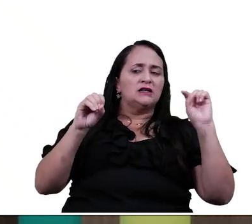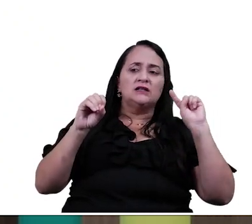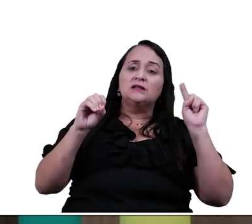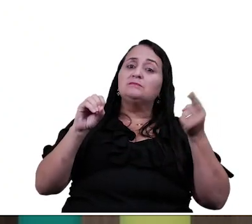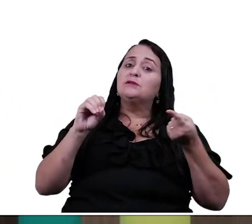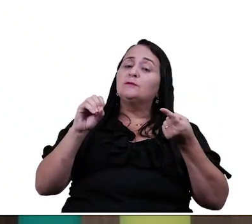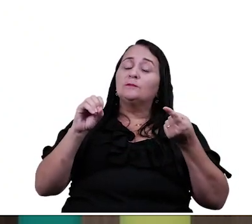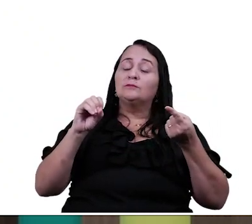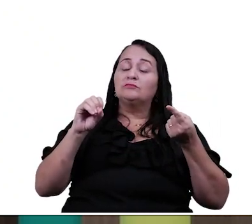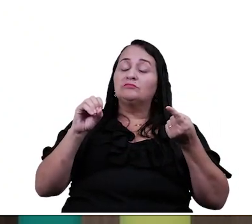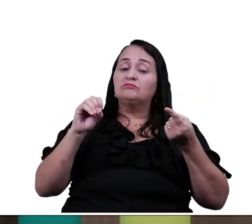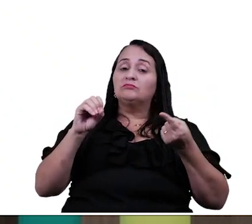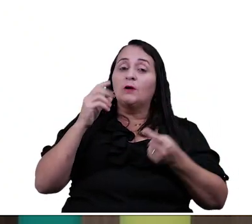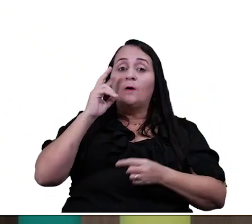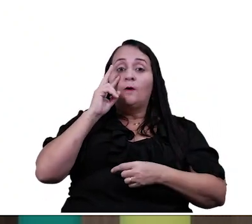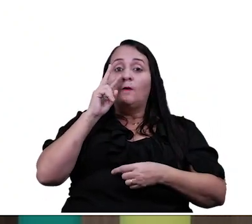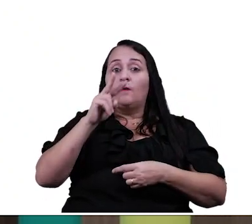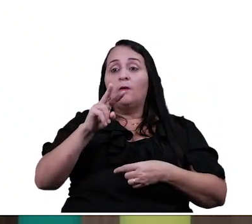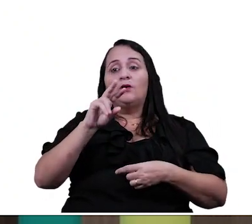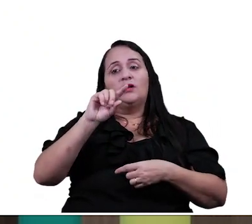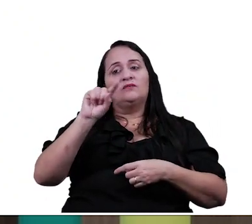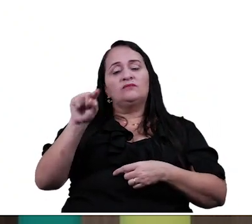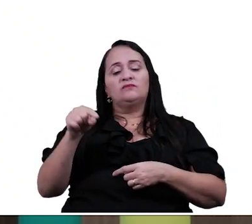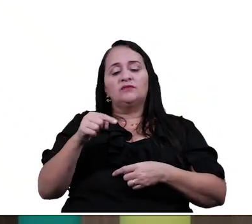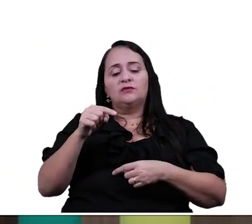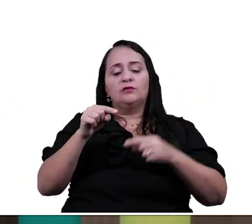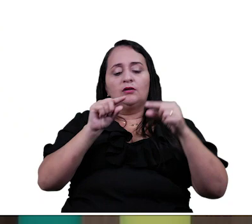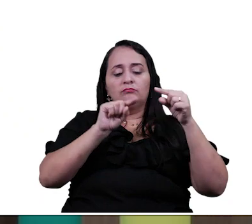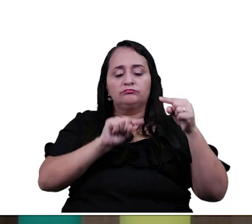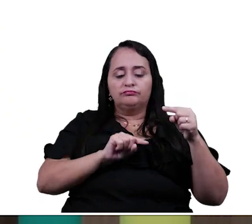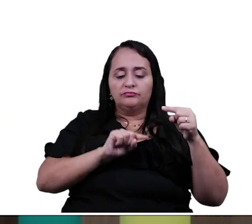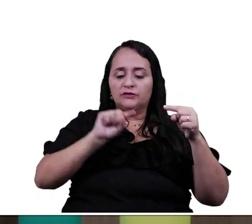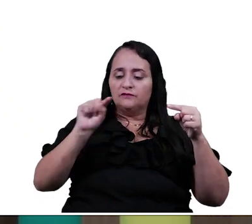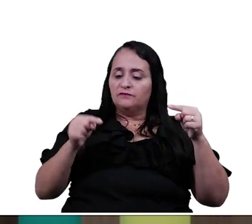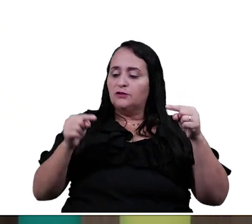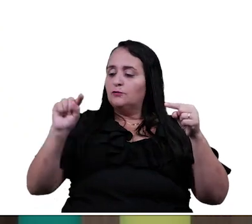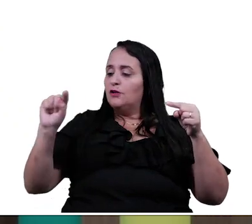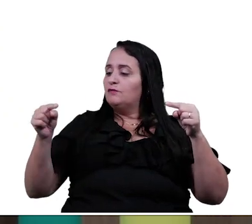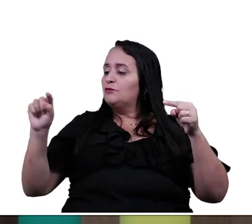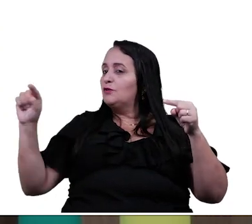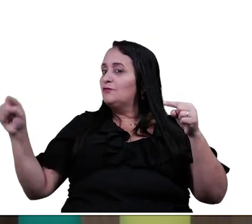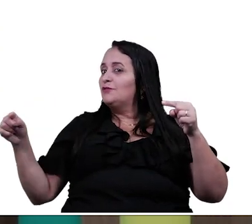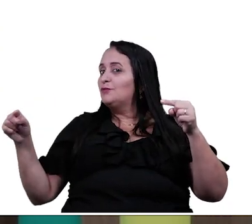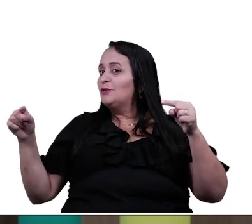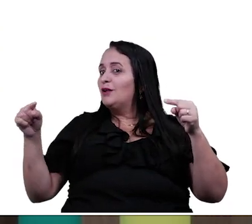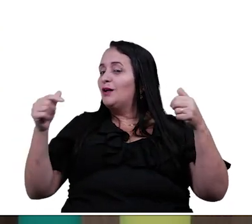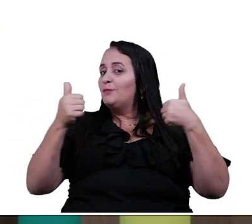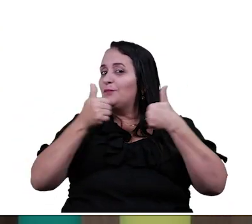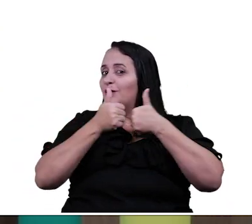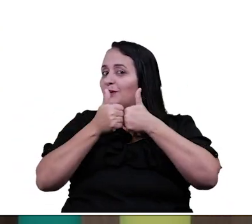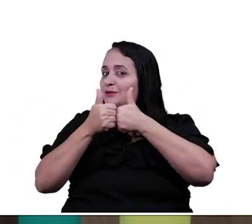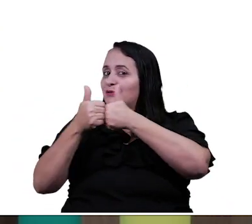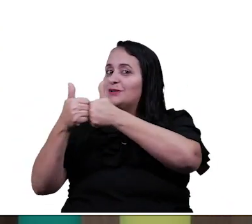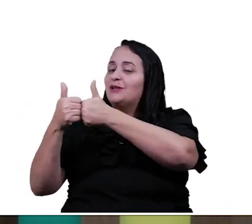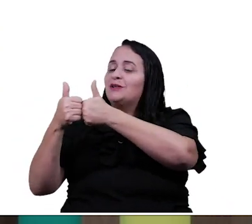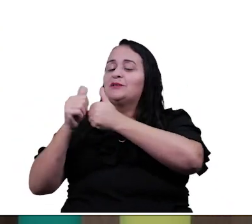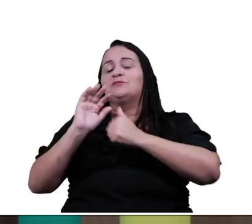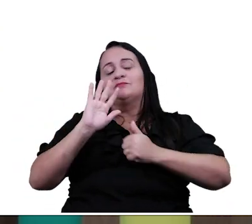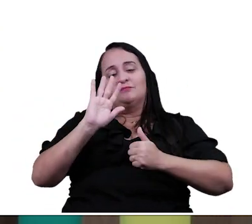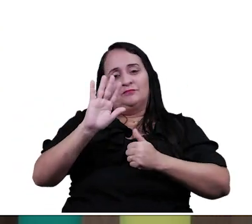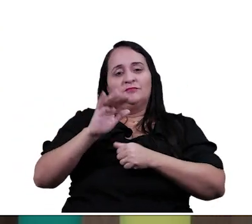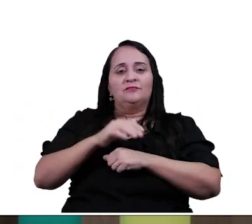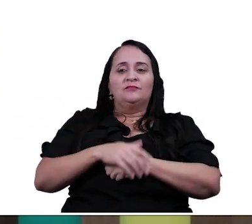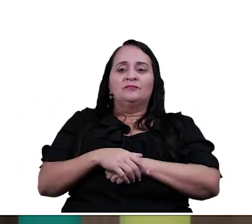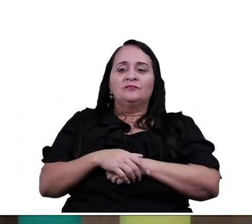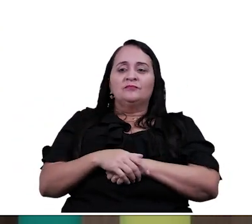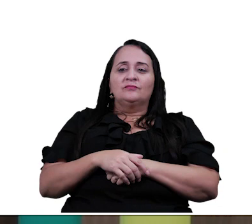É só você olhar a vírgula aqui, ó, e caminhar com ela para frente. Então, observe, eu tenho